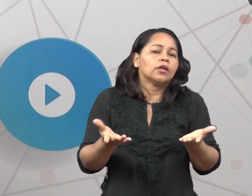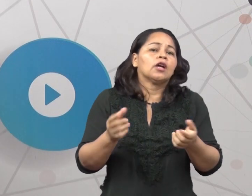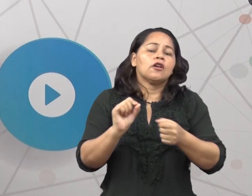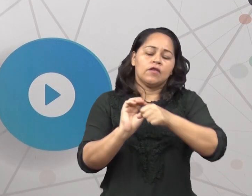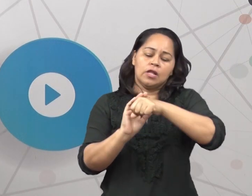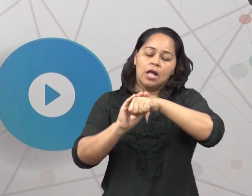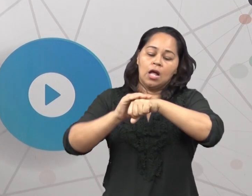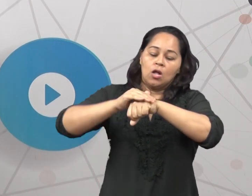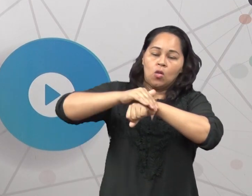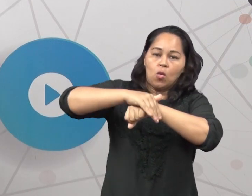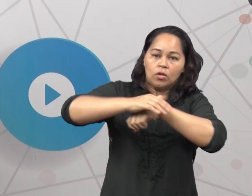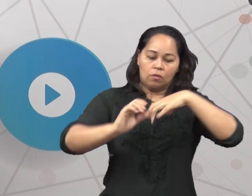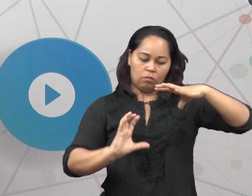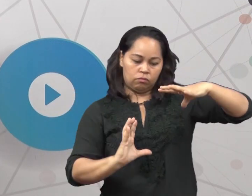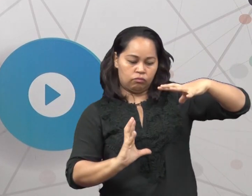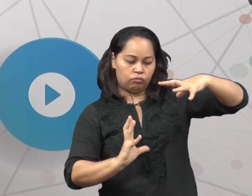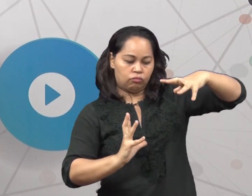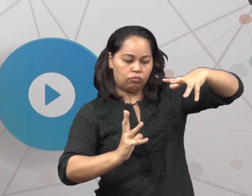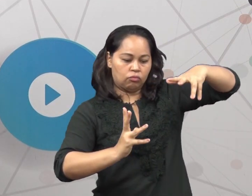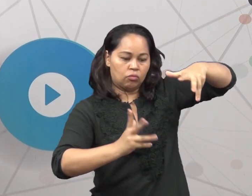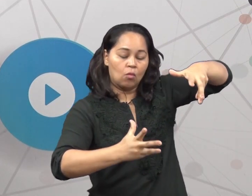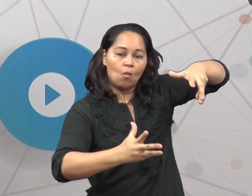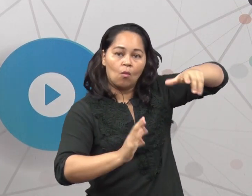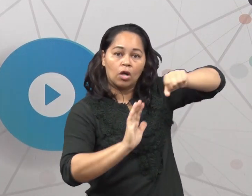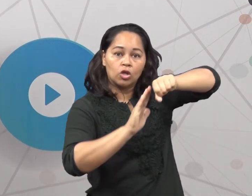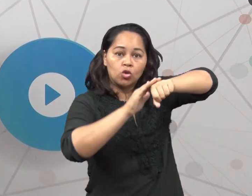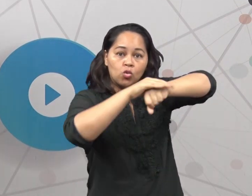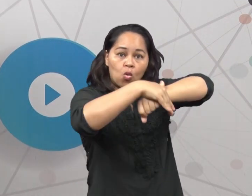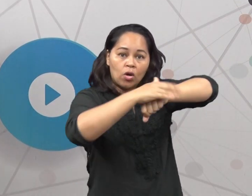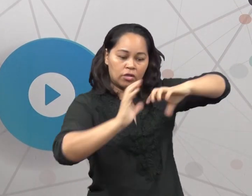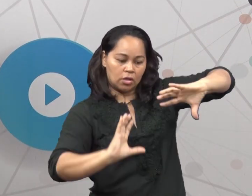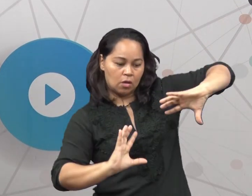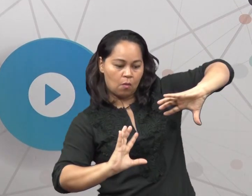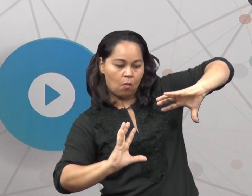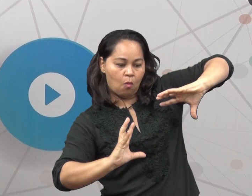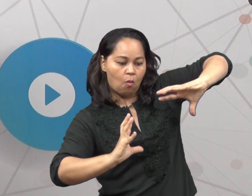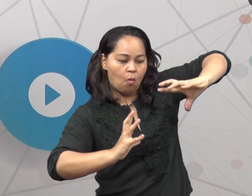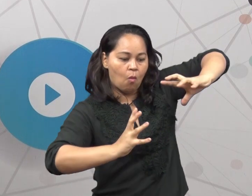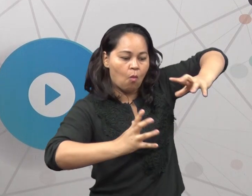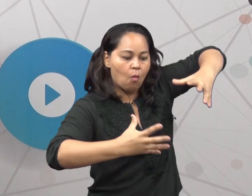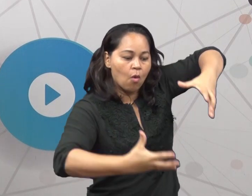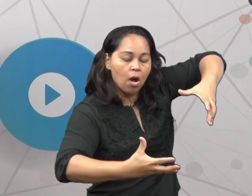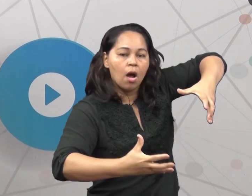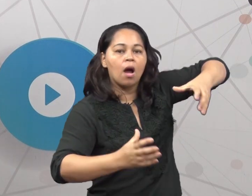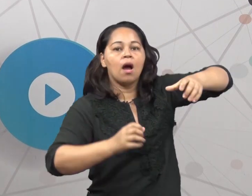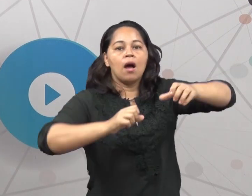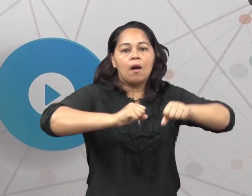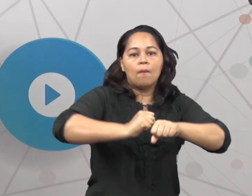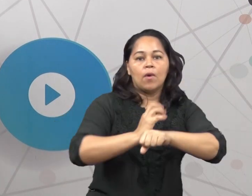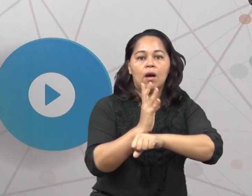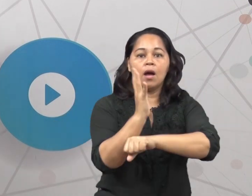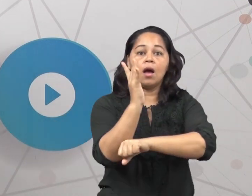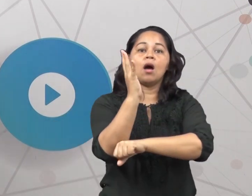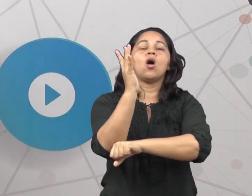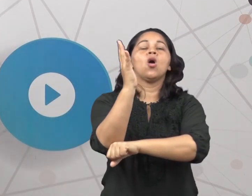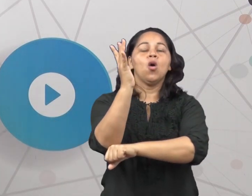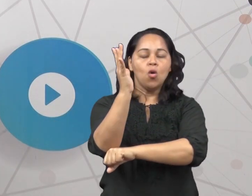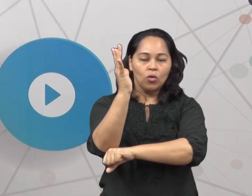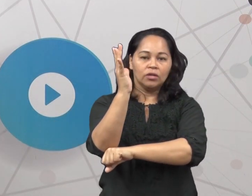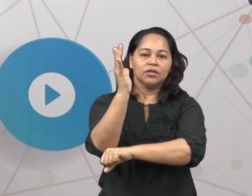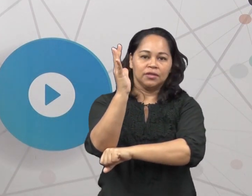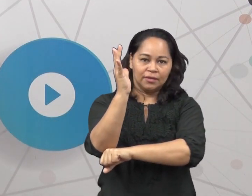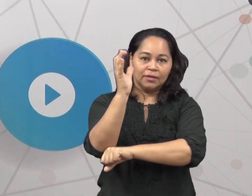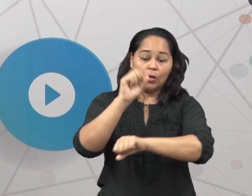noite, ela traz a noite, e quando ela dá outro, ela continua girando e ela traz